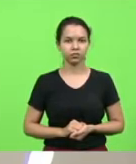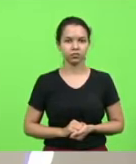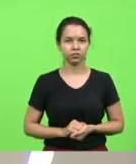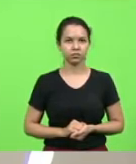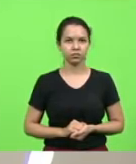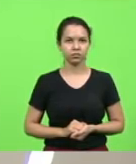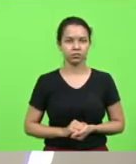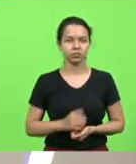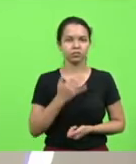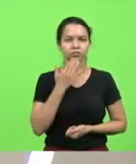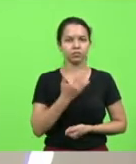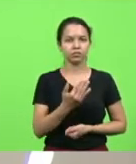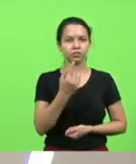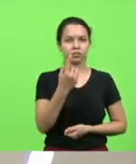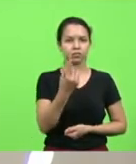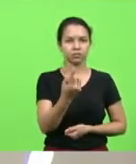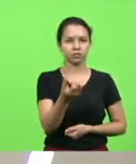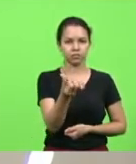Requerimento